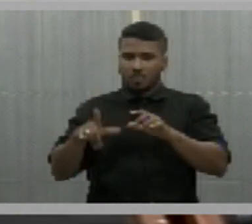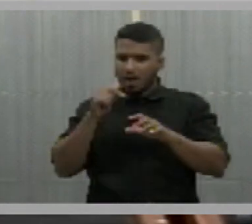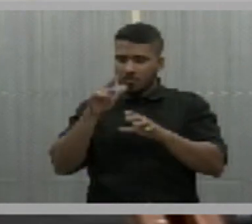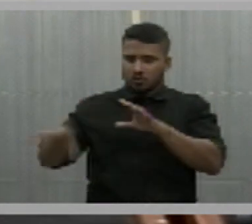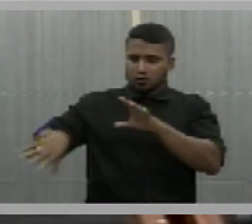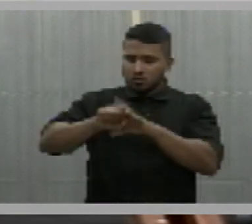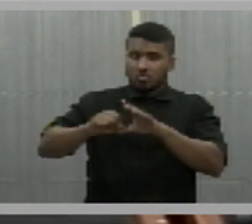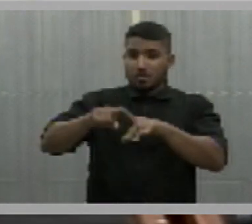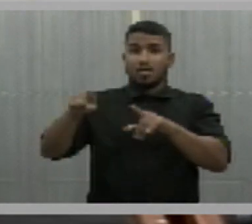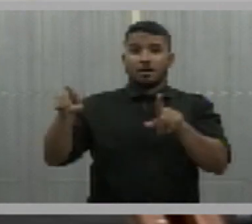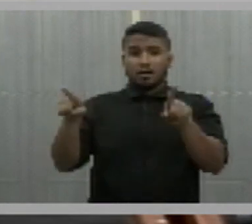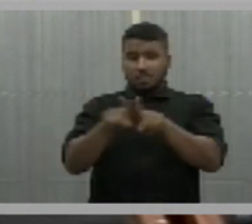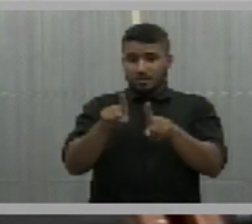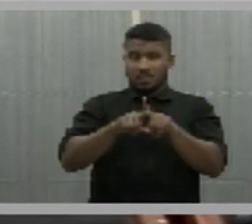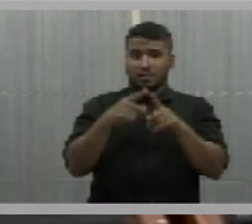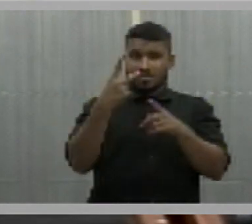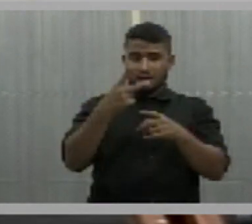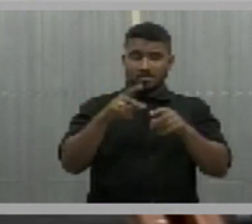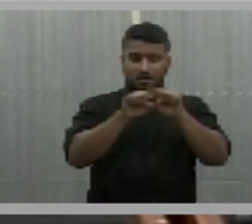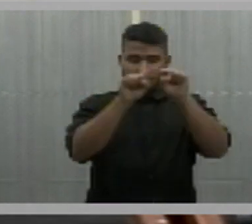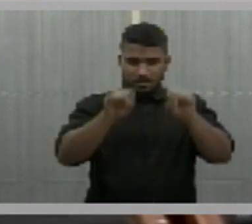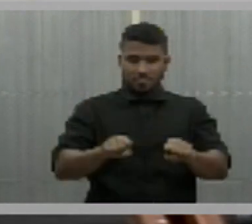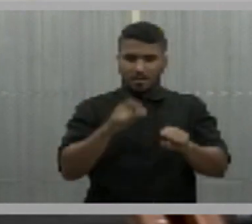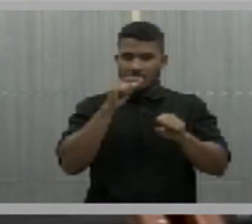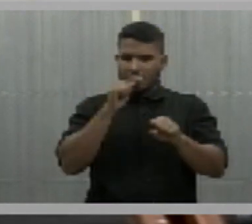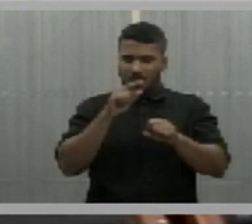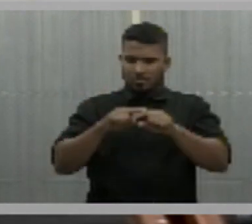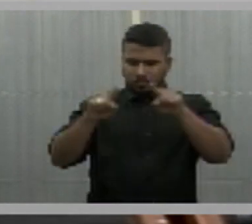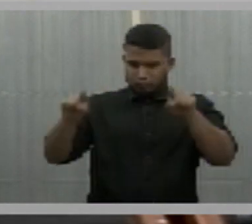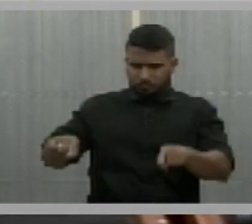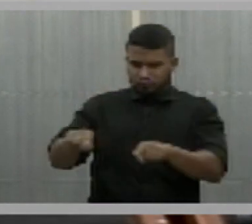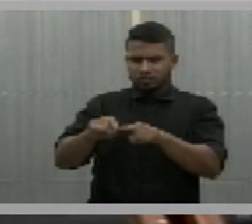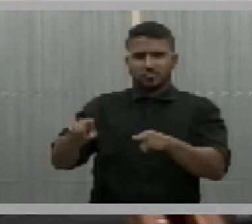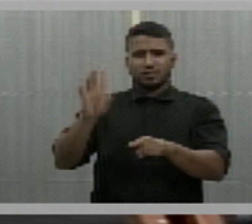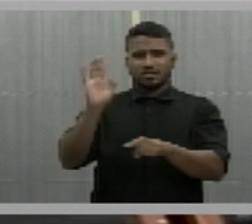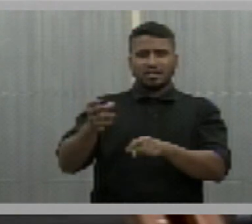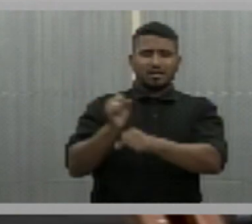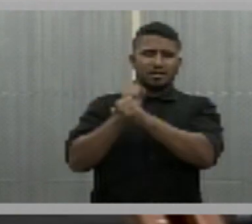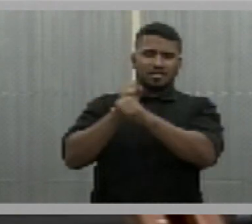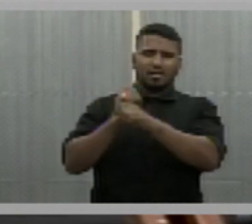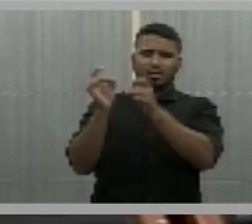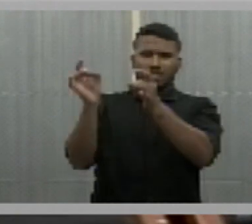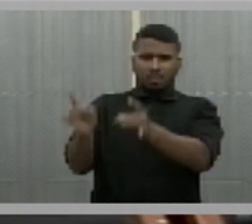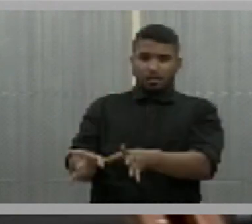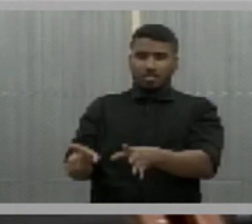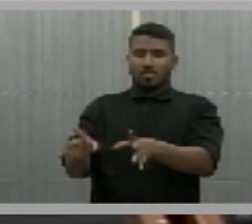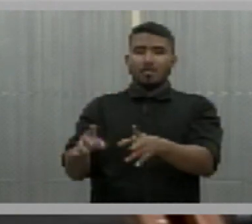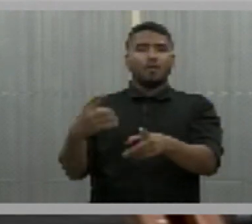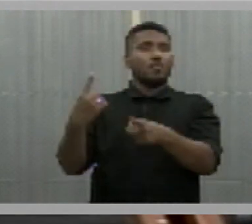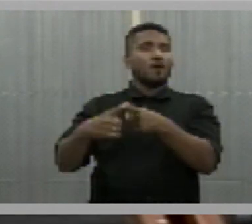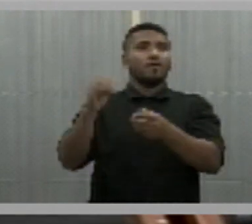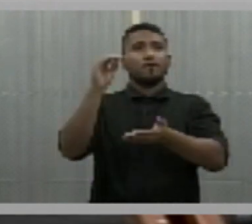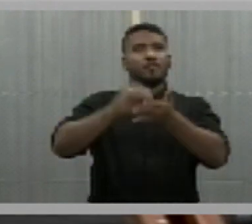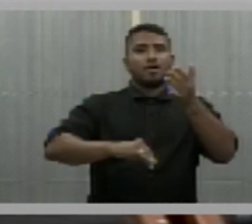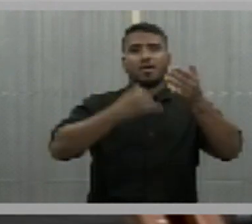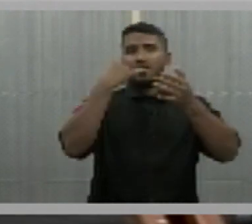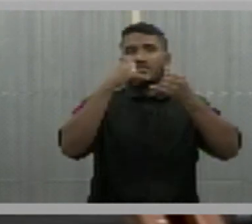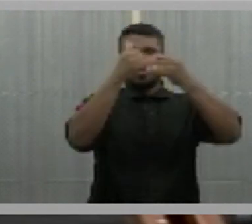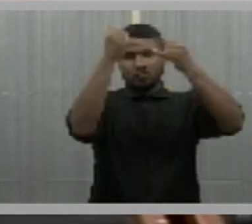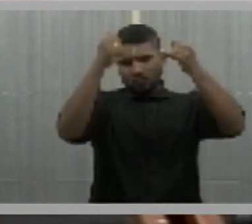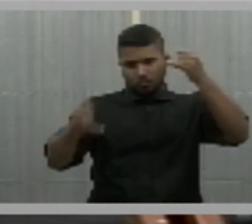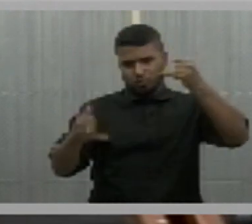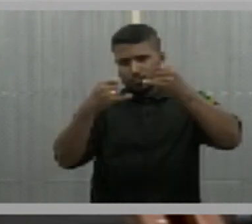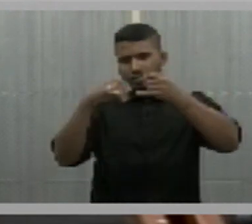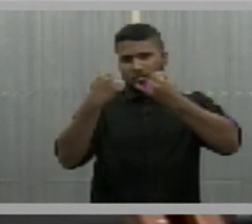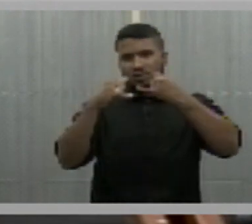menos 3 sistemas de abastecimento d'água há mais de ano concluso e a Equatorial não faz